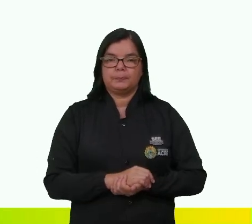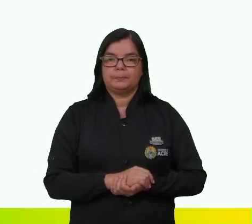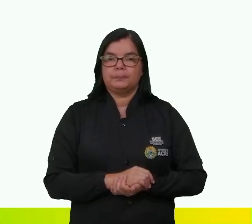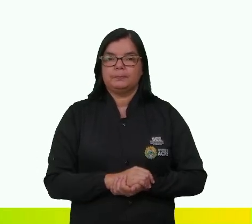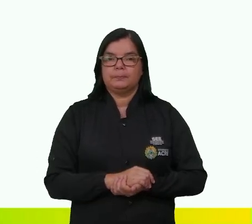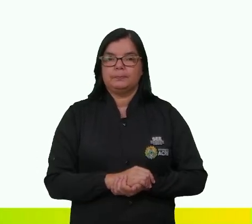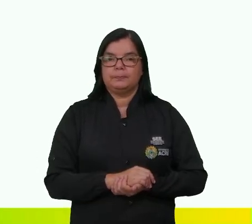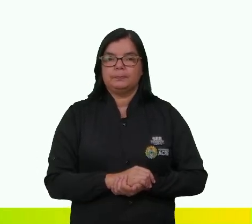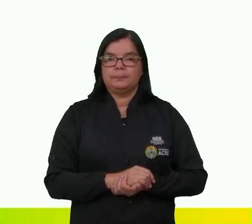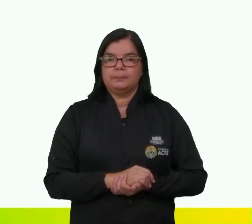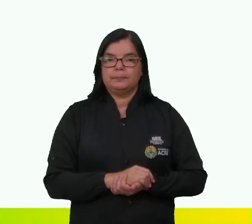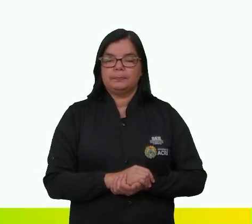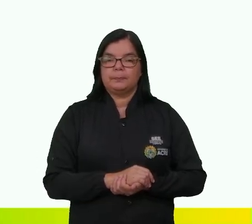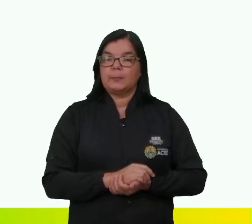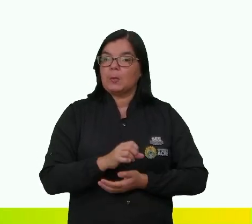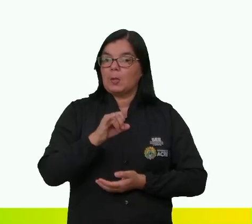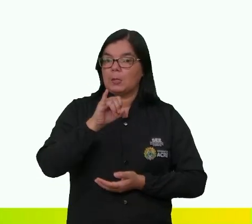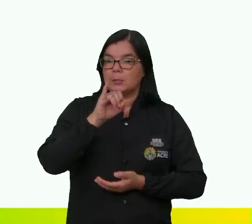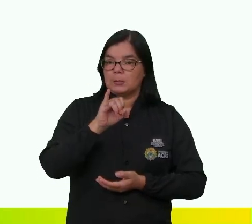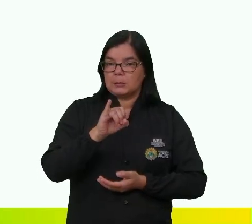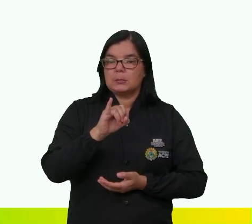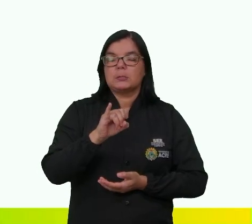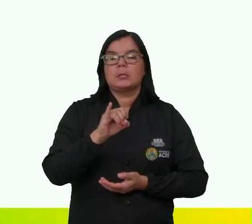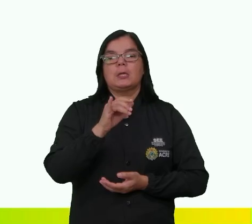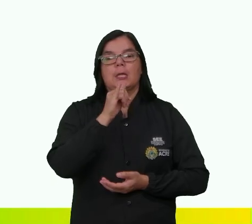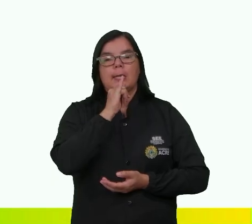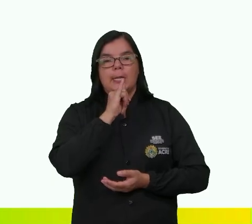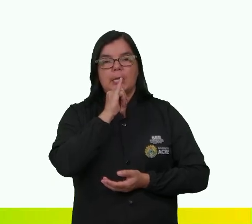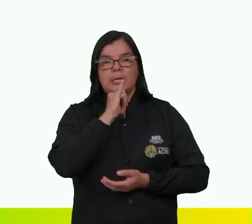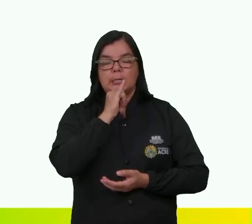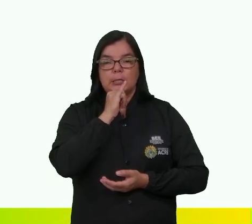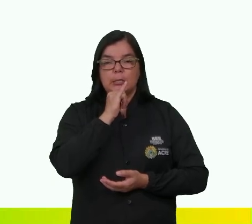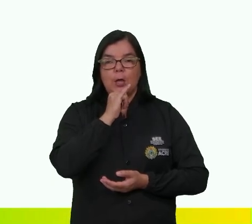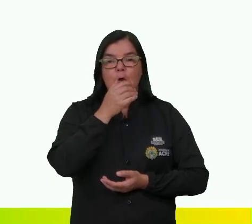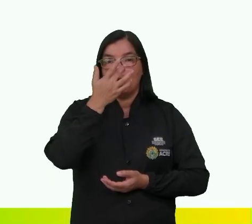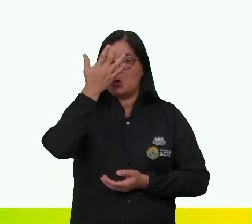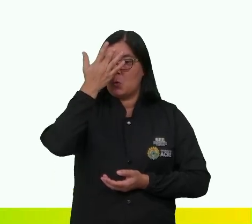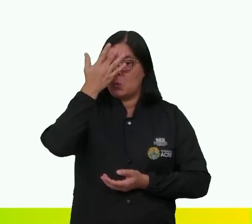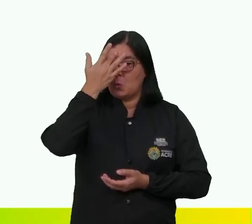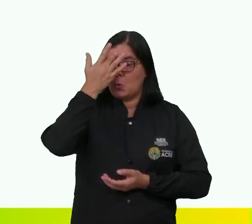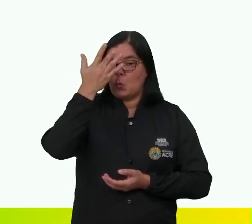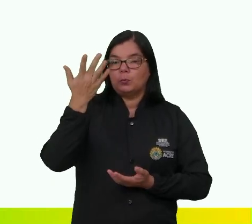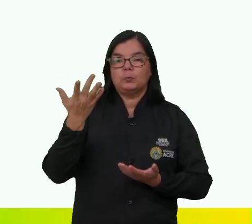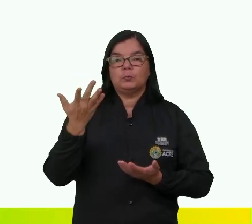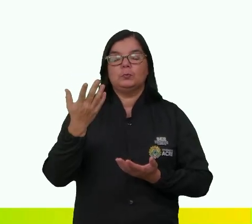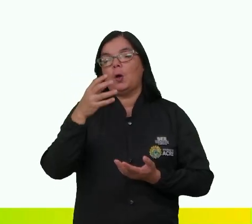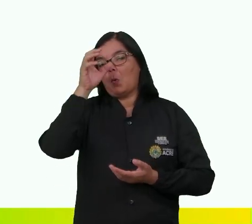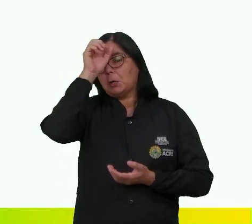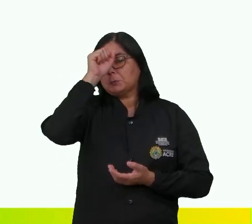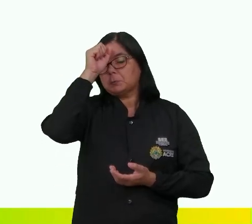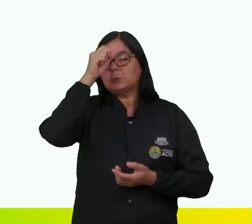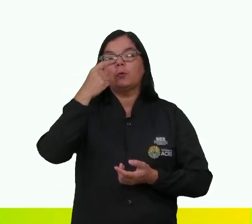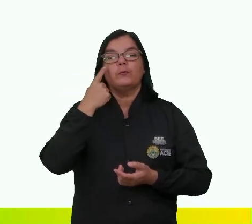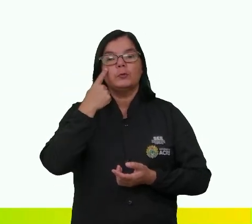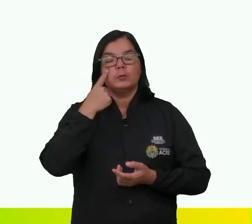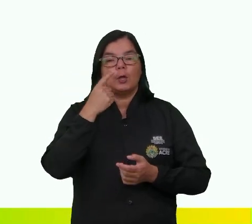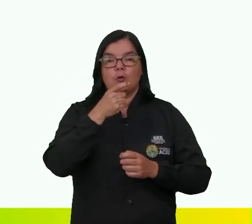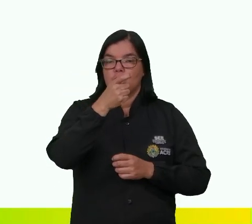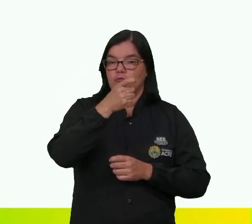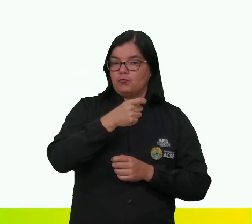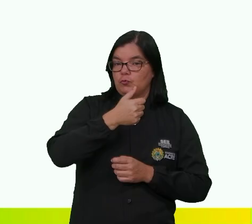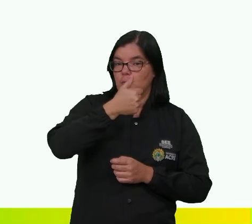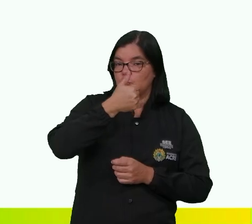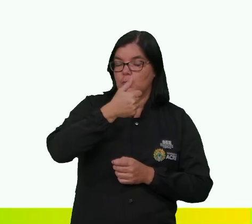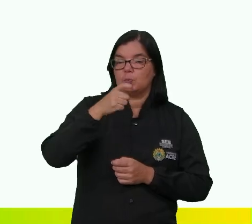momento. Se você, por acaso, não decorar isso aqui, esse valor de m, você encontra as raízes. Eu